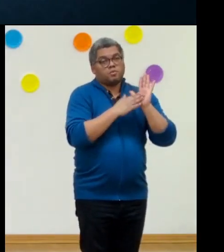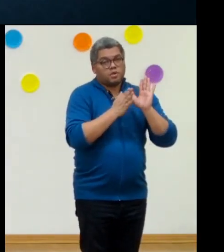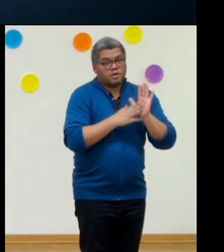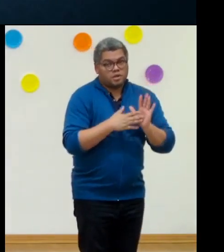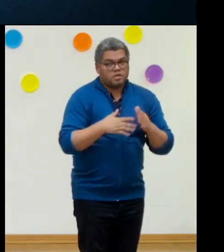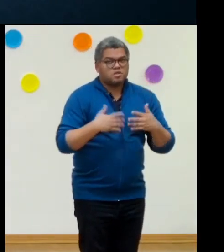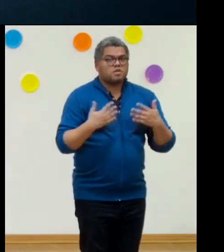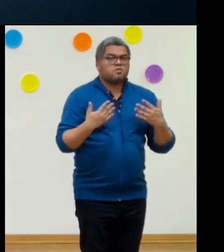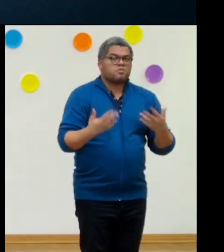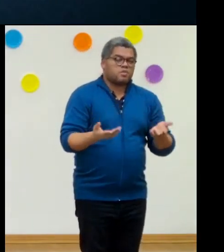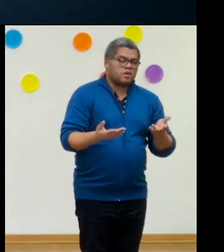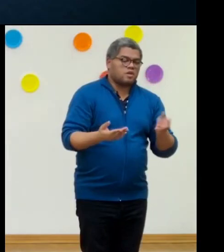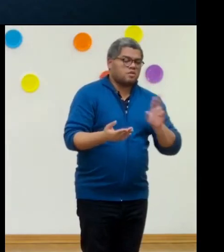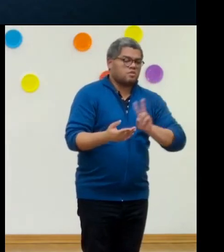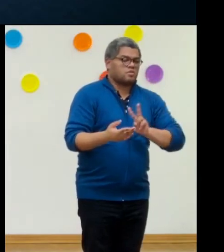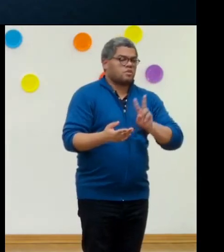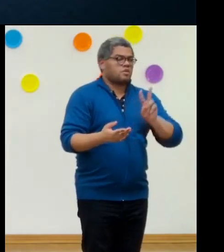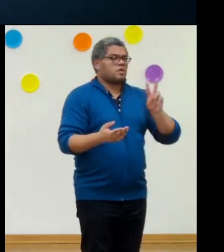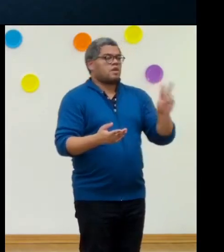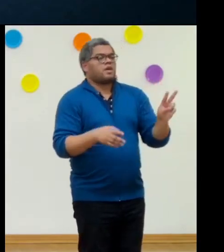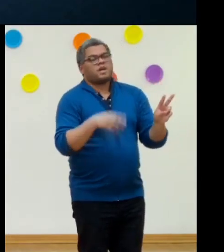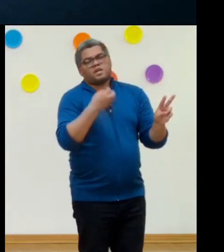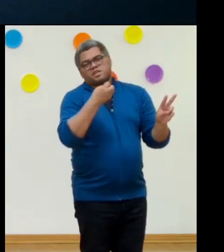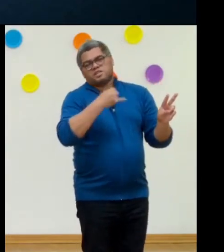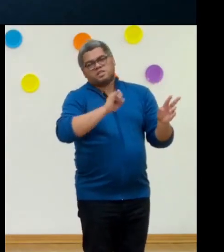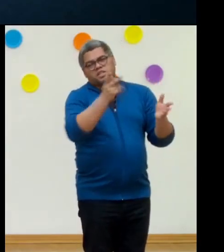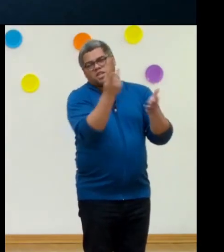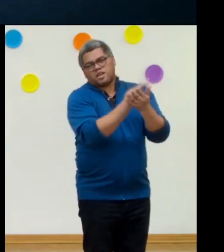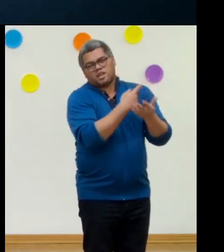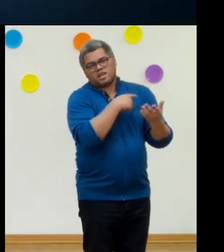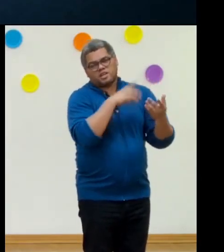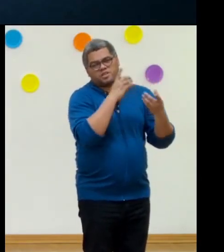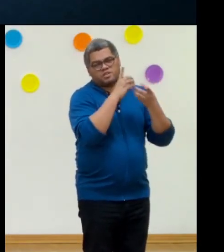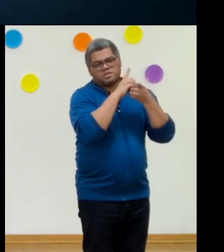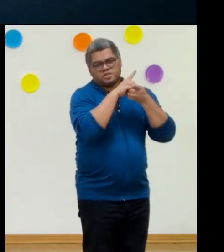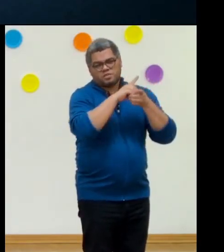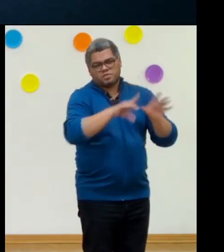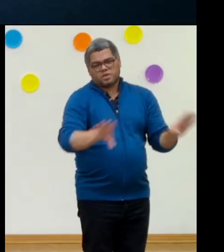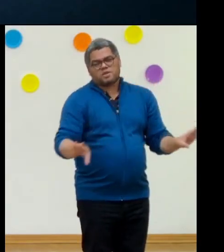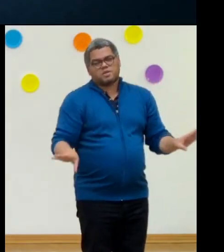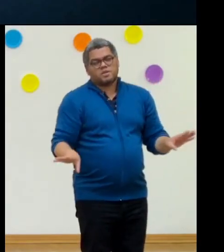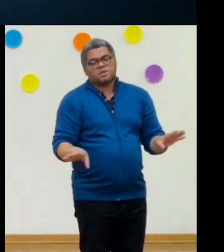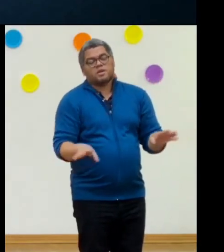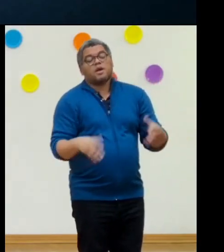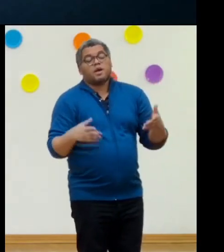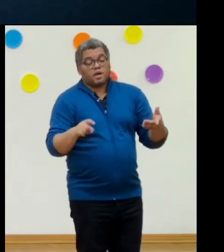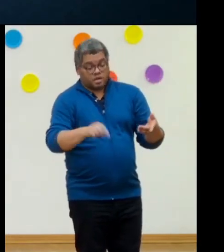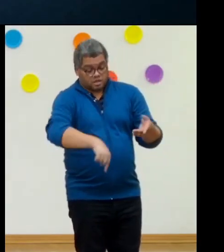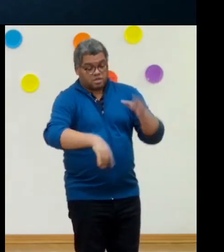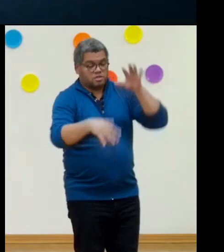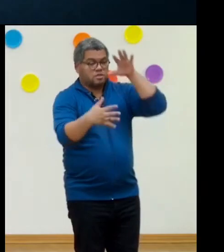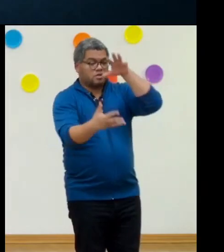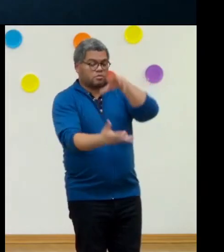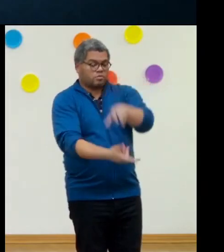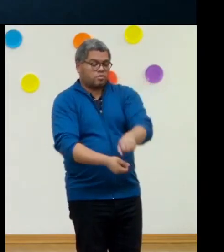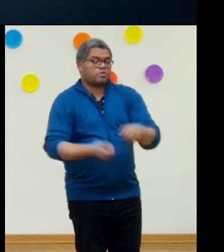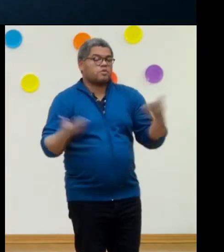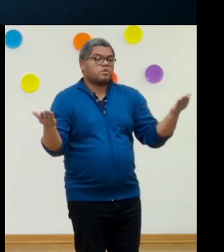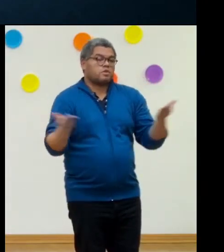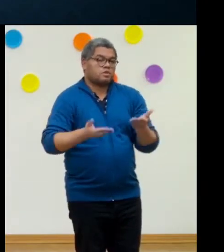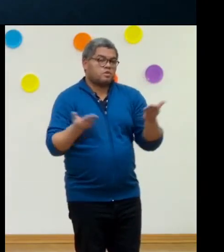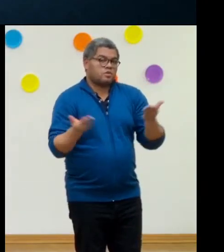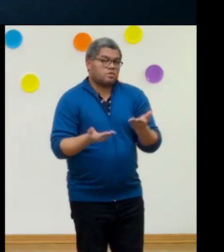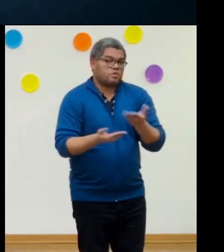Mas sai dali e fala, se não der certo, você para. Que mundo é esse, pessoal? É esse o mundo que nós estamos, que nós vamos criar nossos